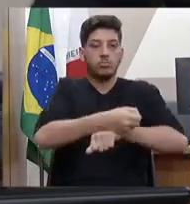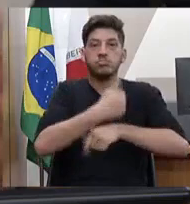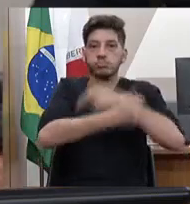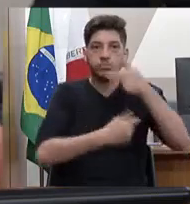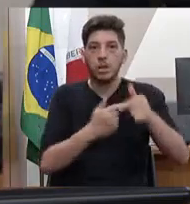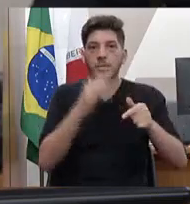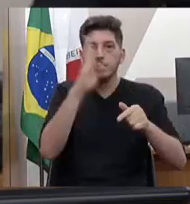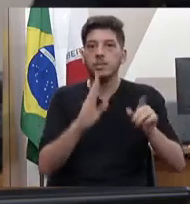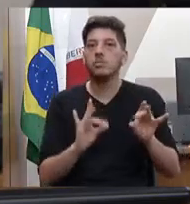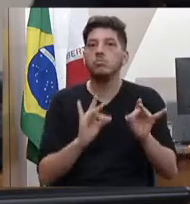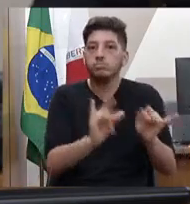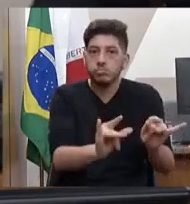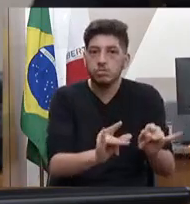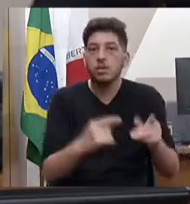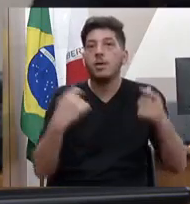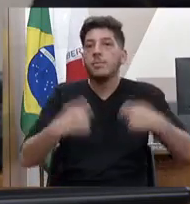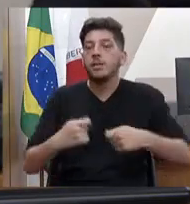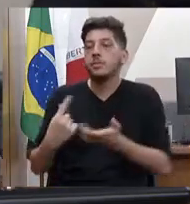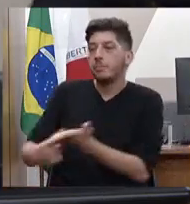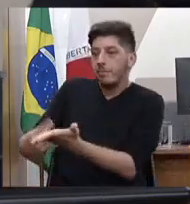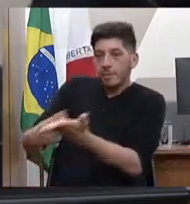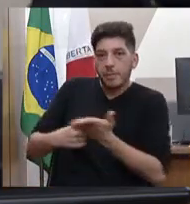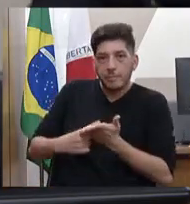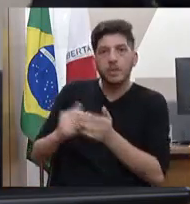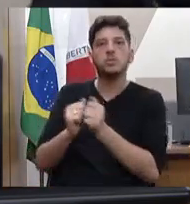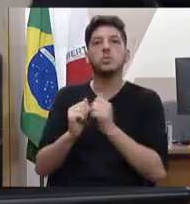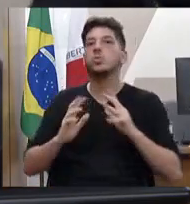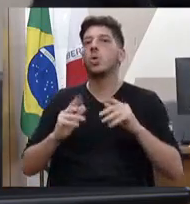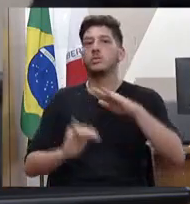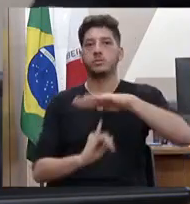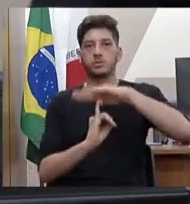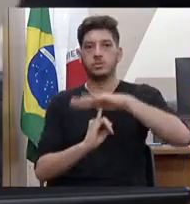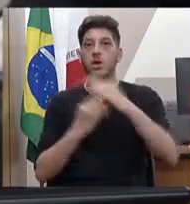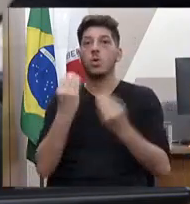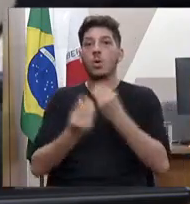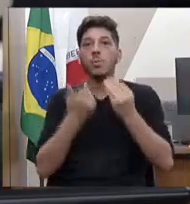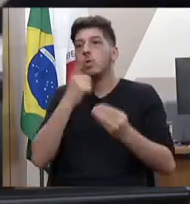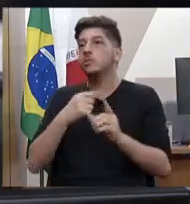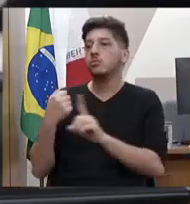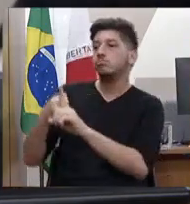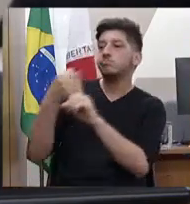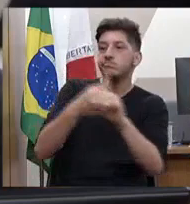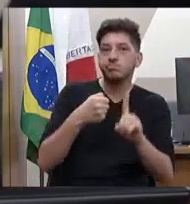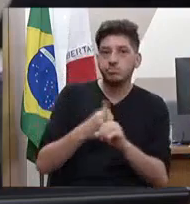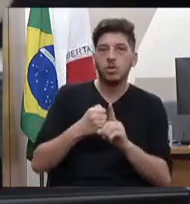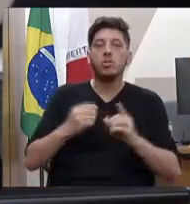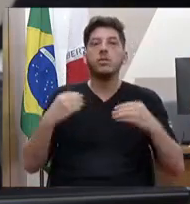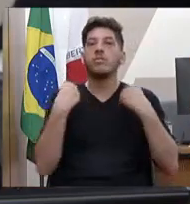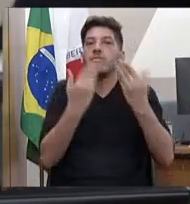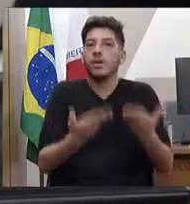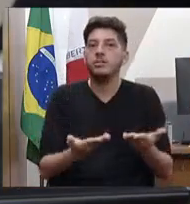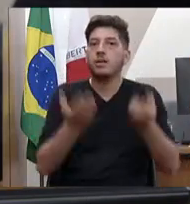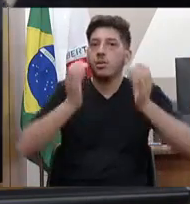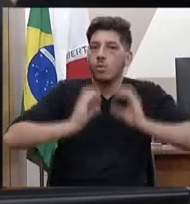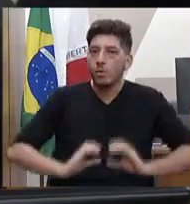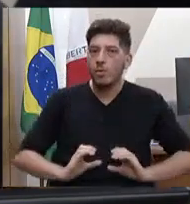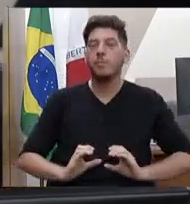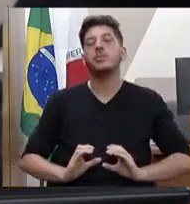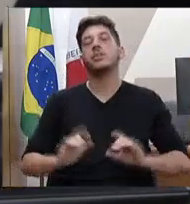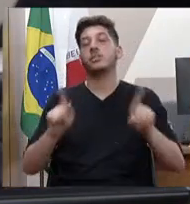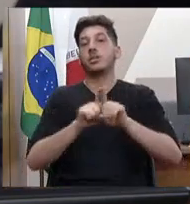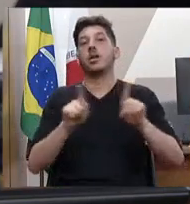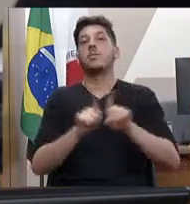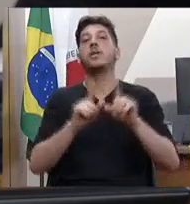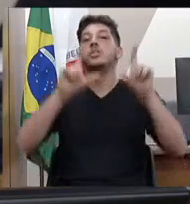tiver uma ação conjunta de todos os órgãos como fazer essa luta para que a gente leve dignidade diminui os acidem trabalho que